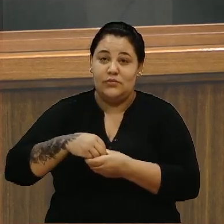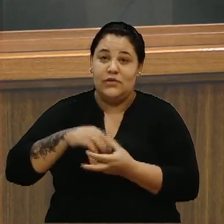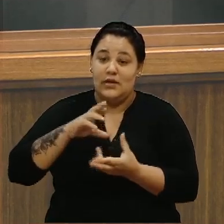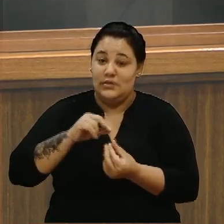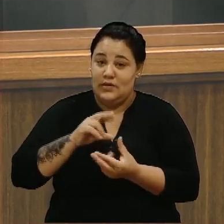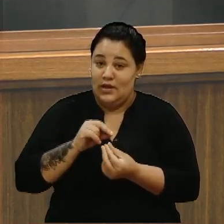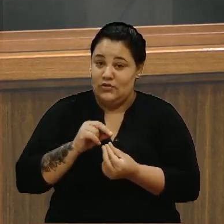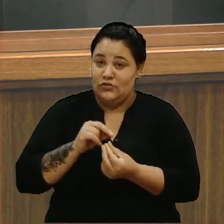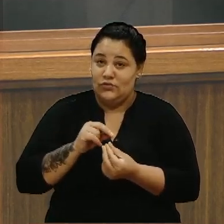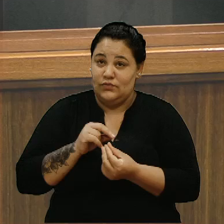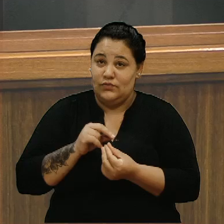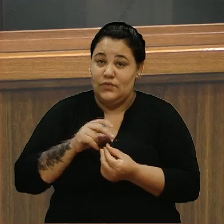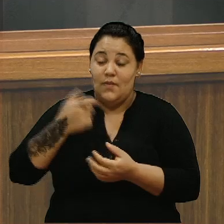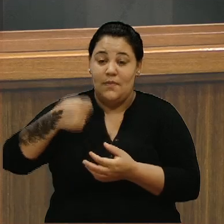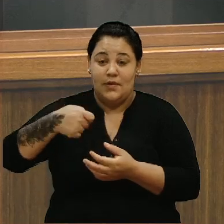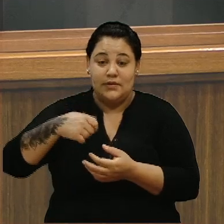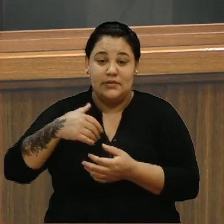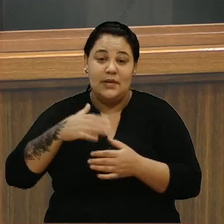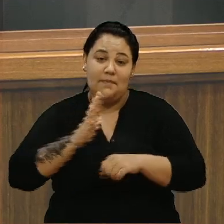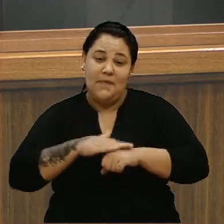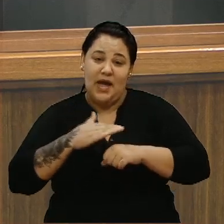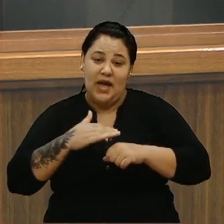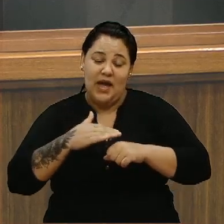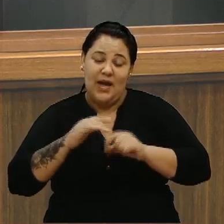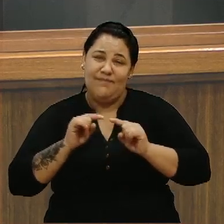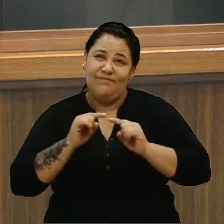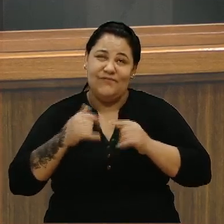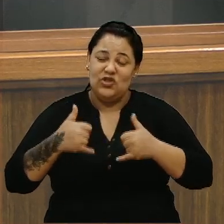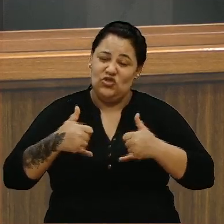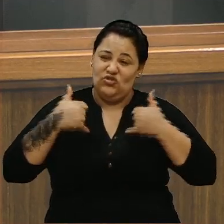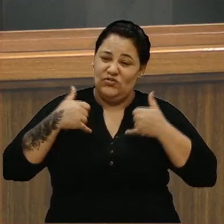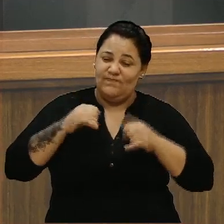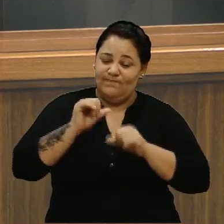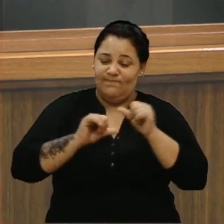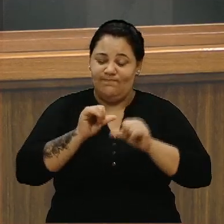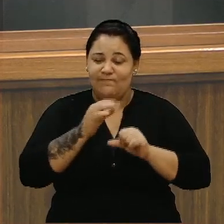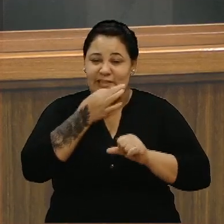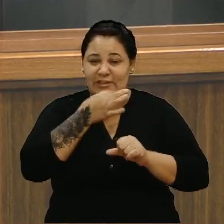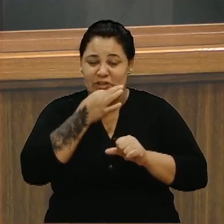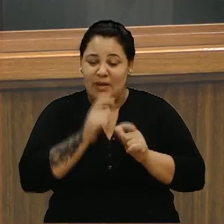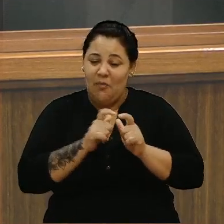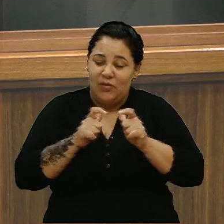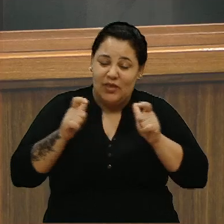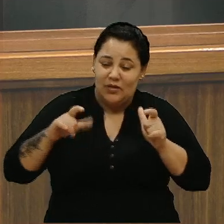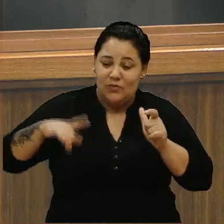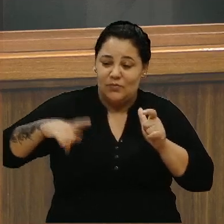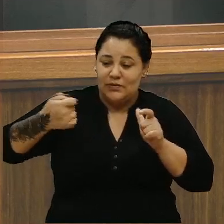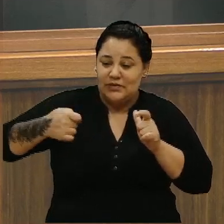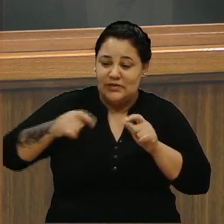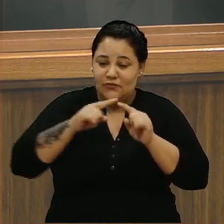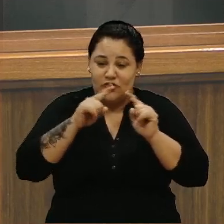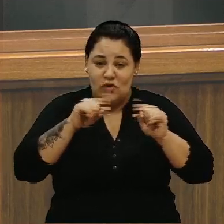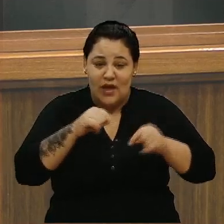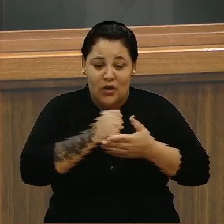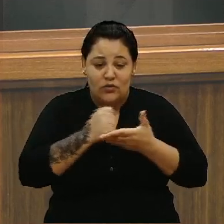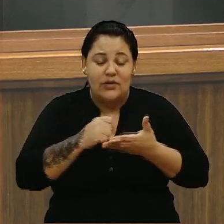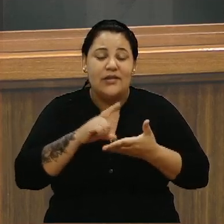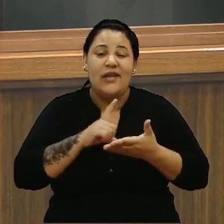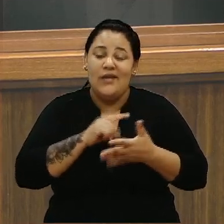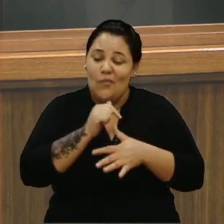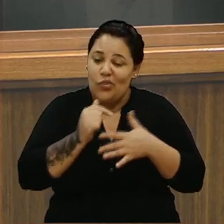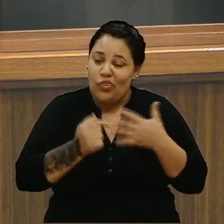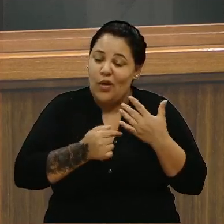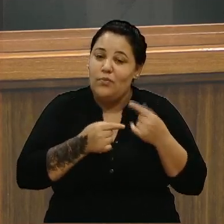feita. Há de ser modernizada, a cidade mudou, tem que ter mais funcionário. Então, são várias coisas em debate. Então,